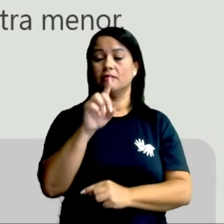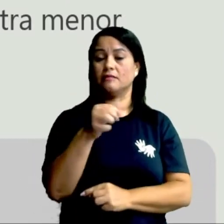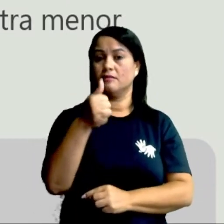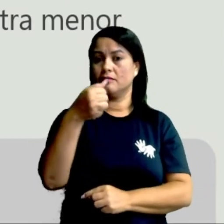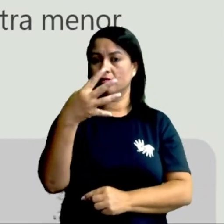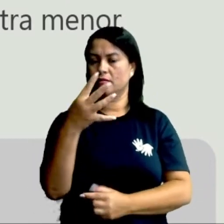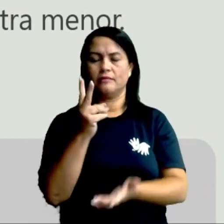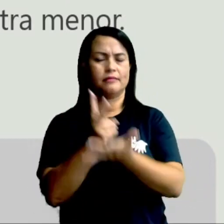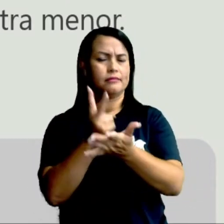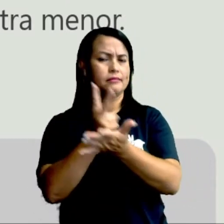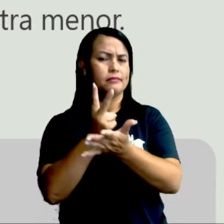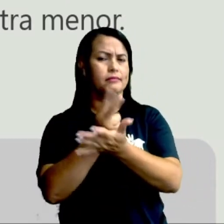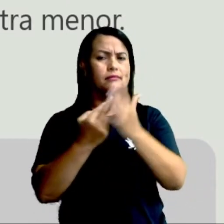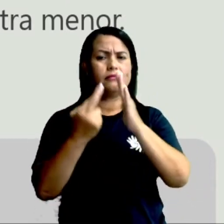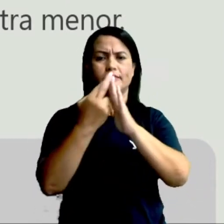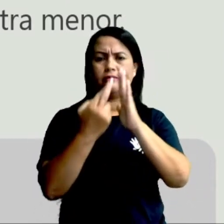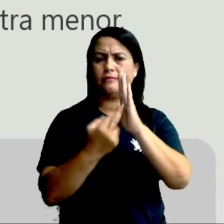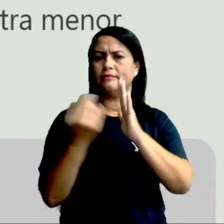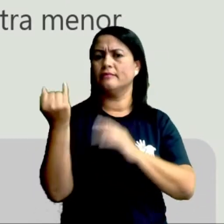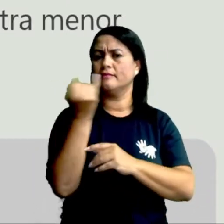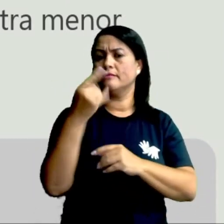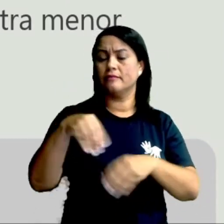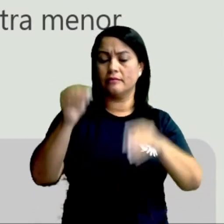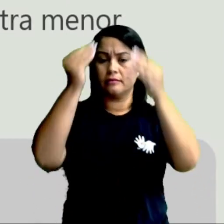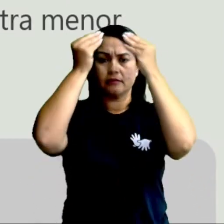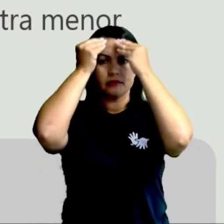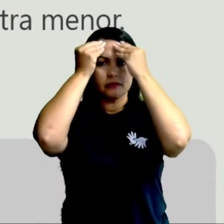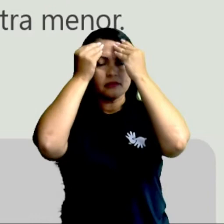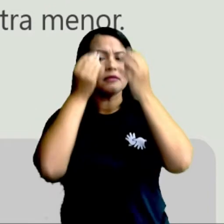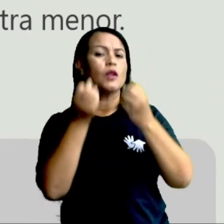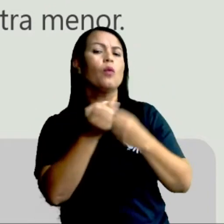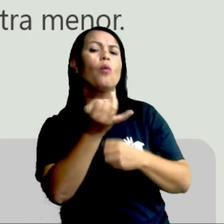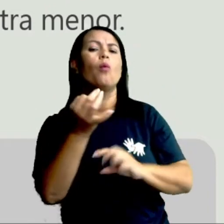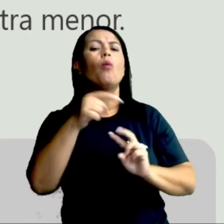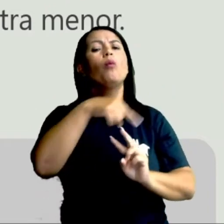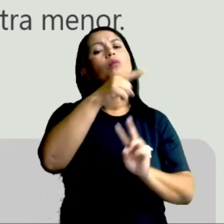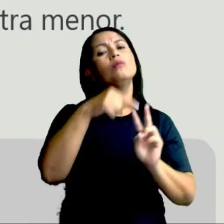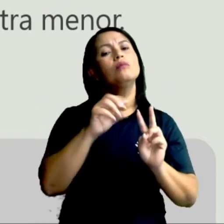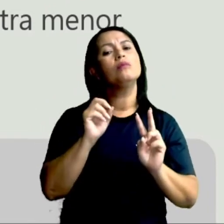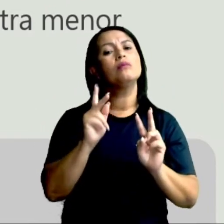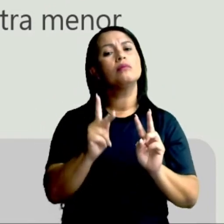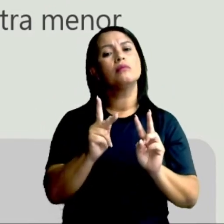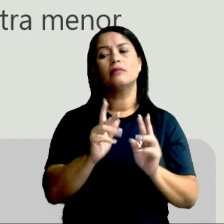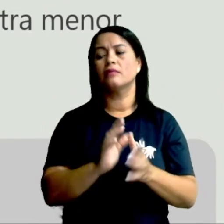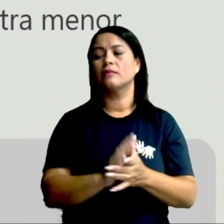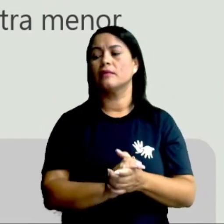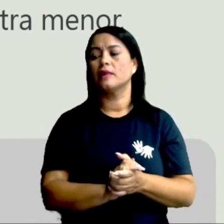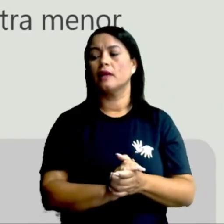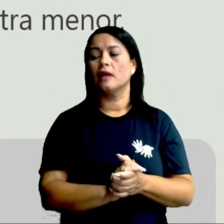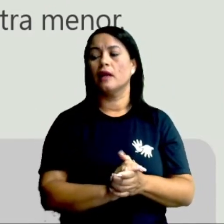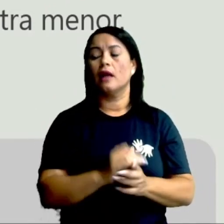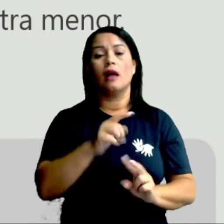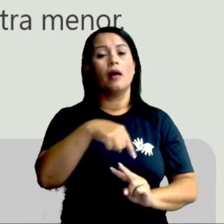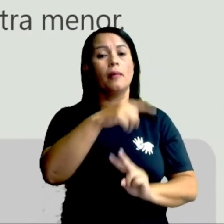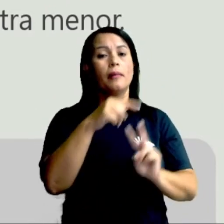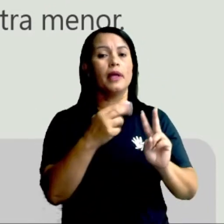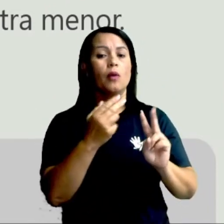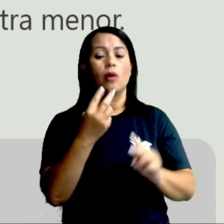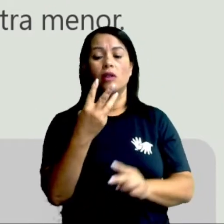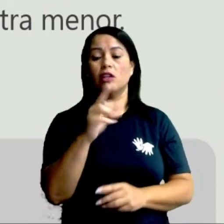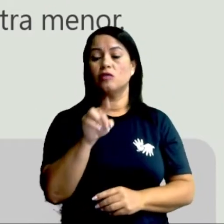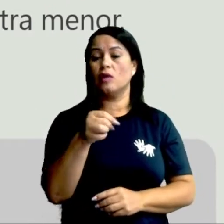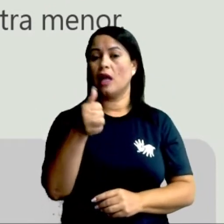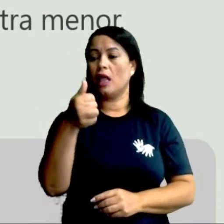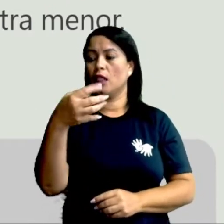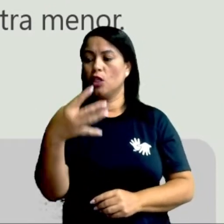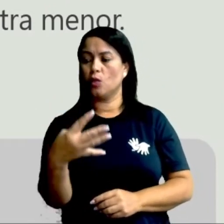3,14, tá? Então, é muito importante vocês memorizar o valor do π, ok? O π é igual a 3,14.